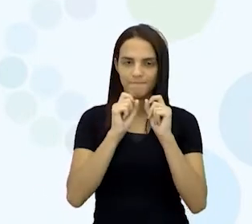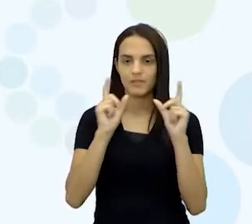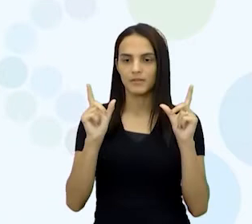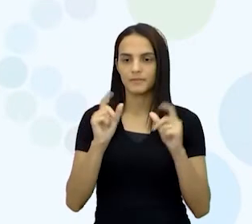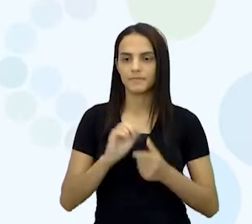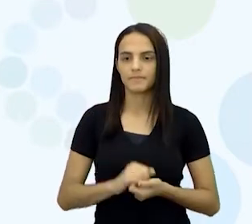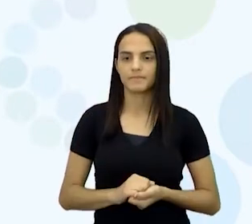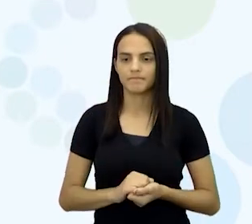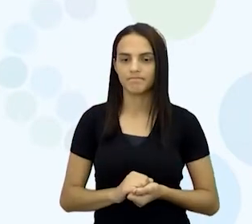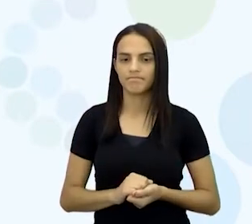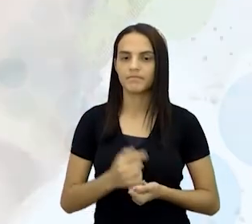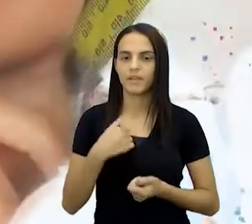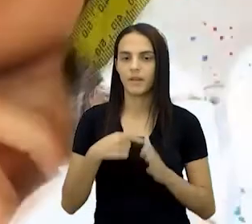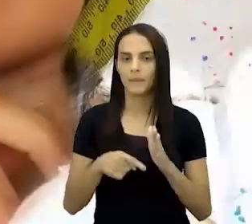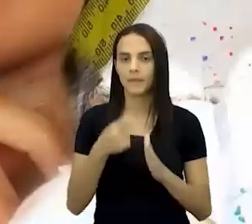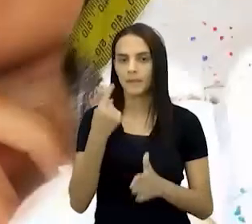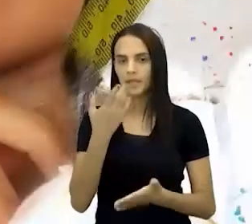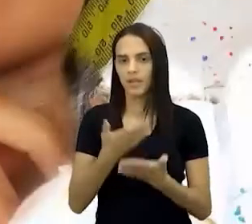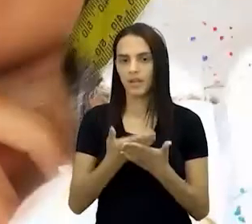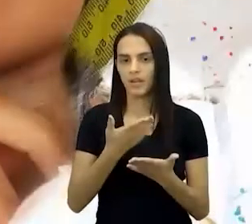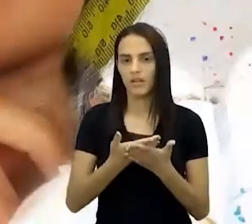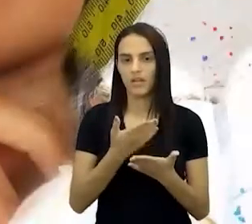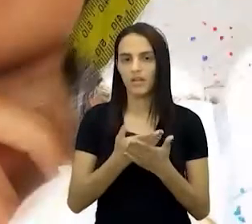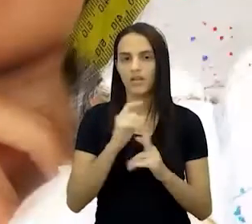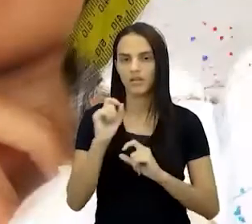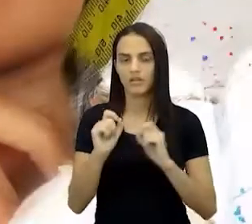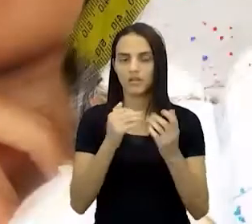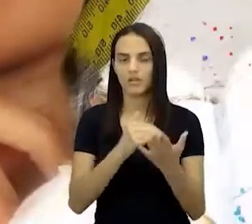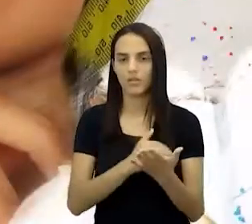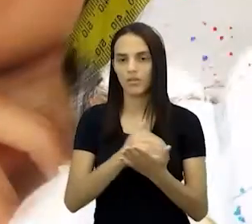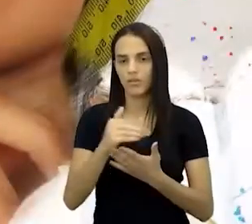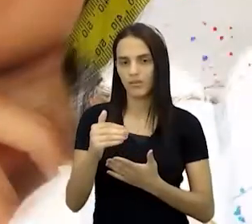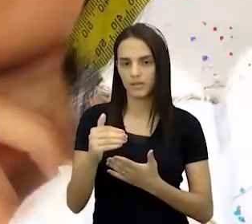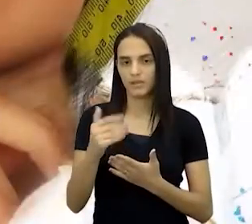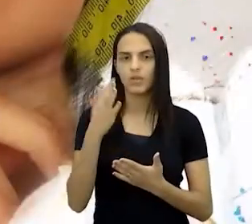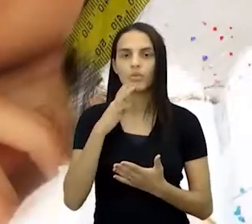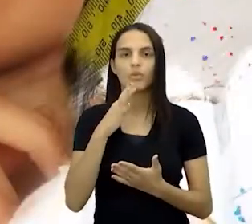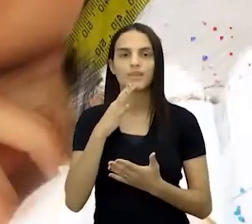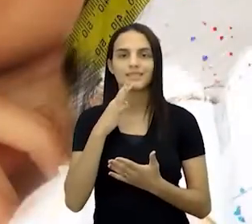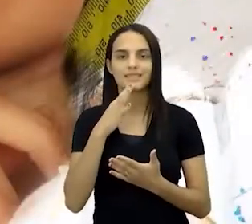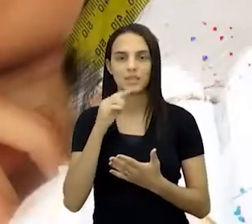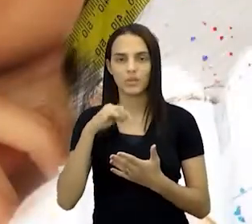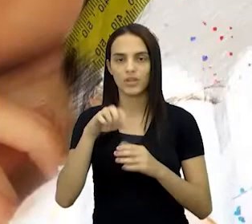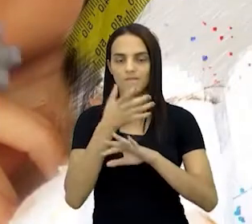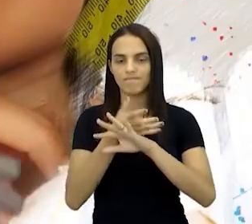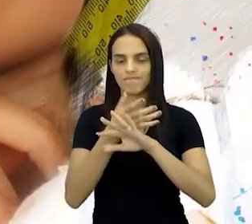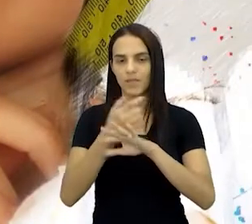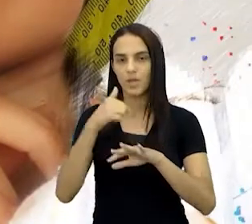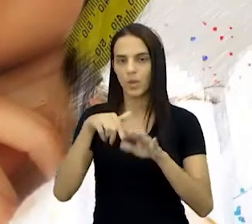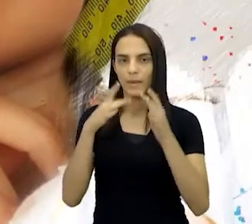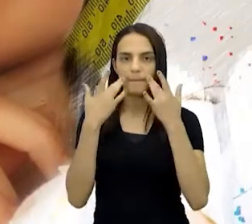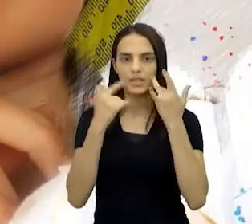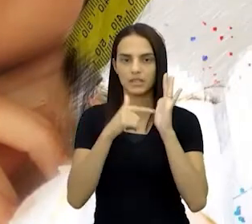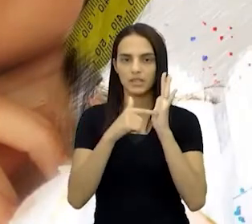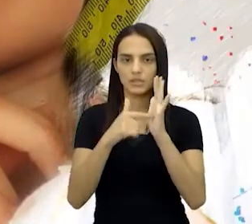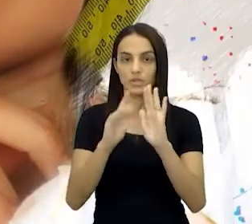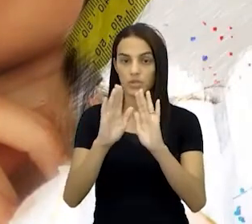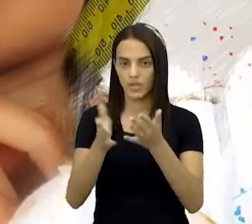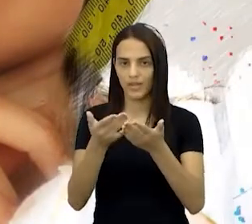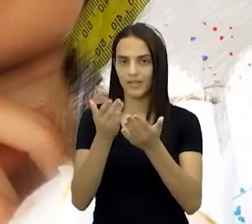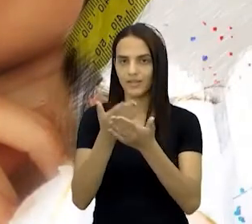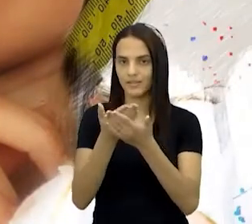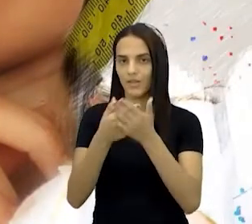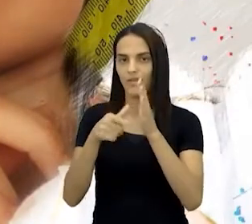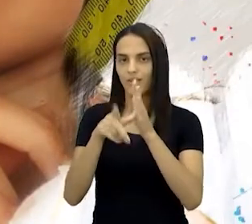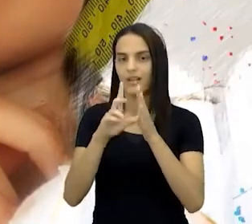certo? Gente, então essa primeira aula, ela é para a gente começar a conhecer o nosso componente. A gente apresentou o componente nas aulas anteriores,